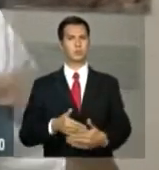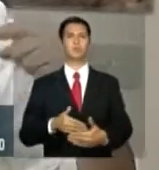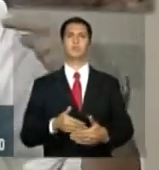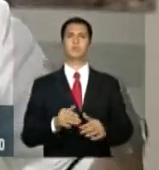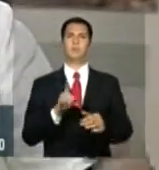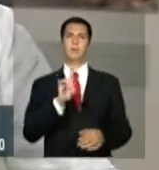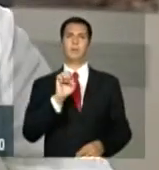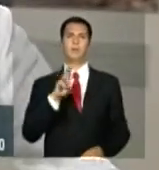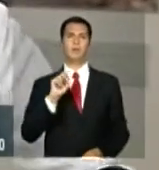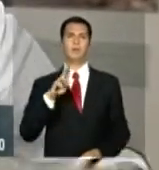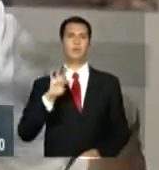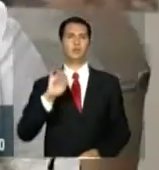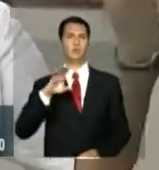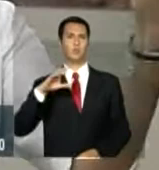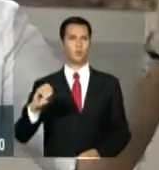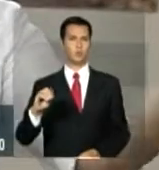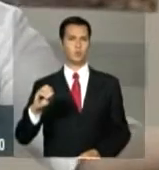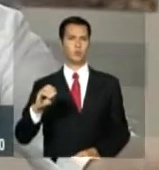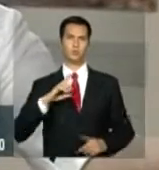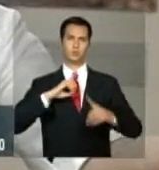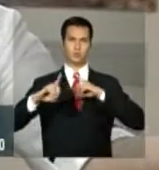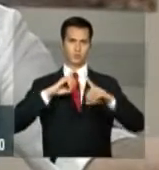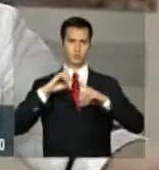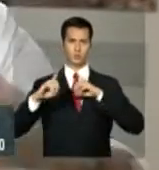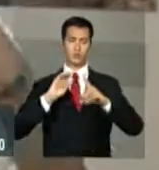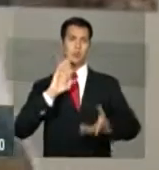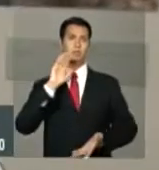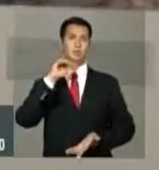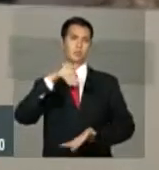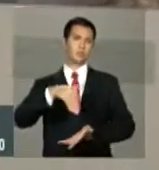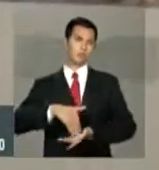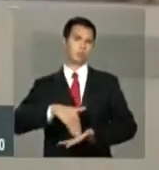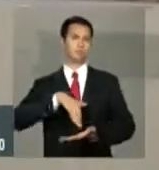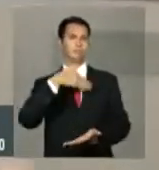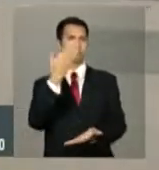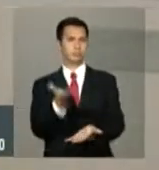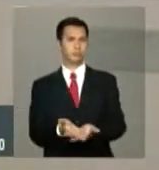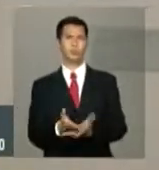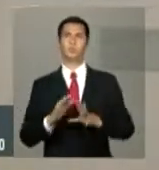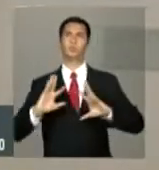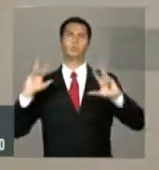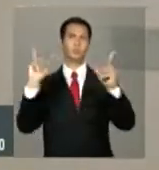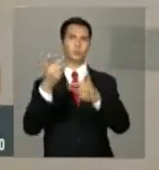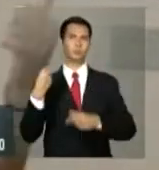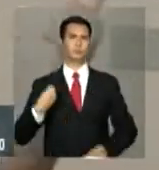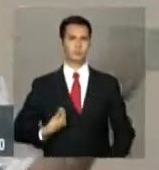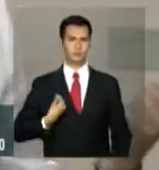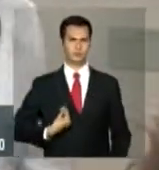discussão que desaguasse numa definição com a participação de todos.